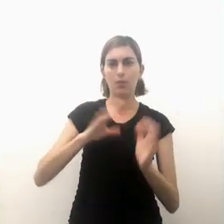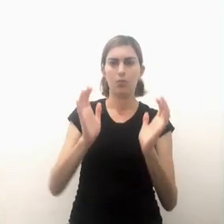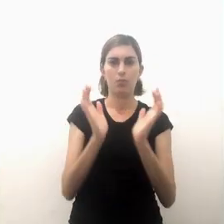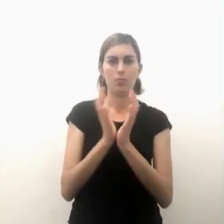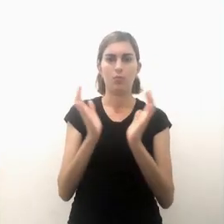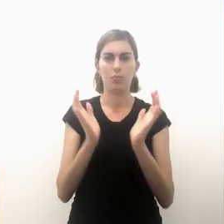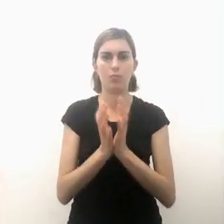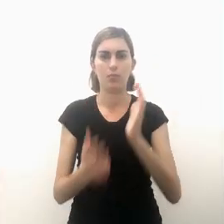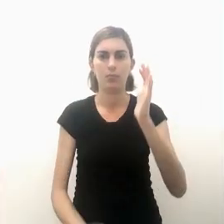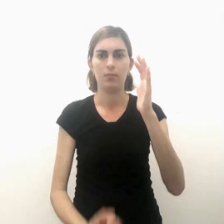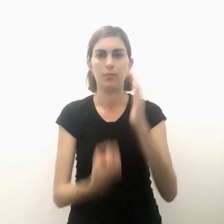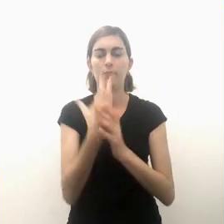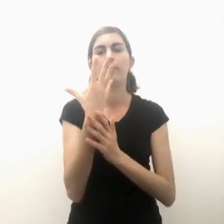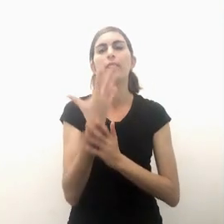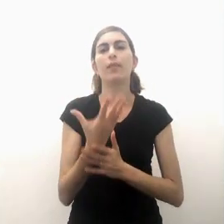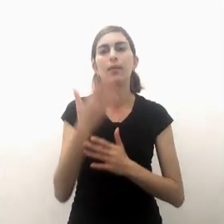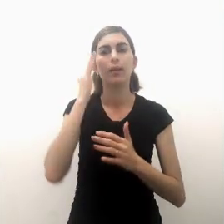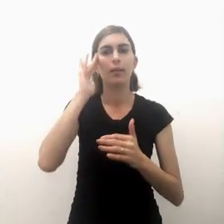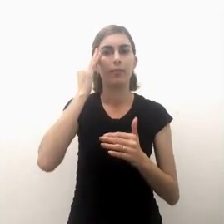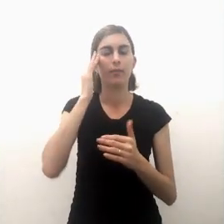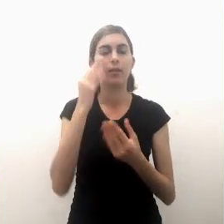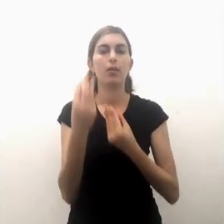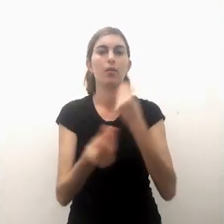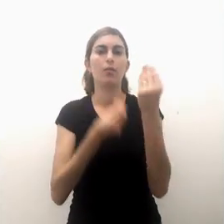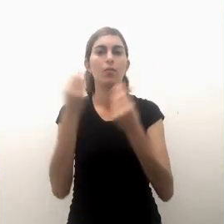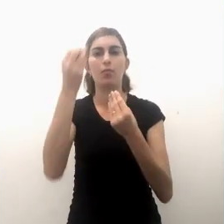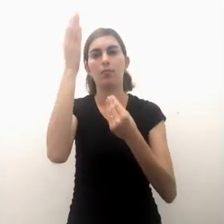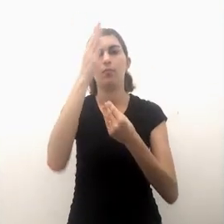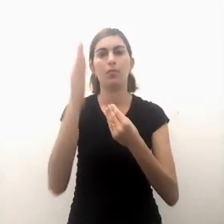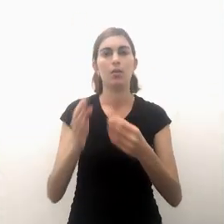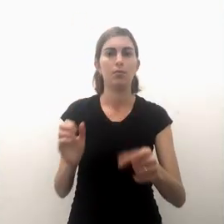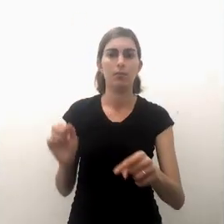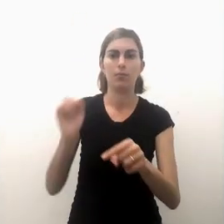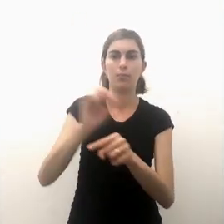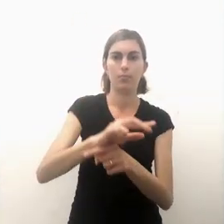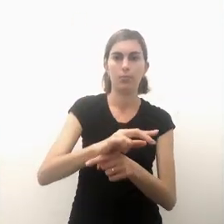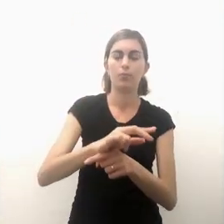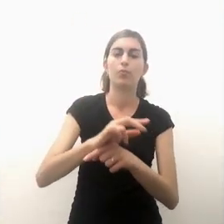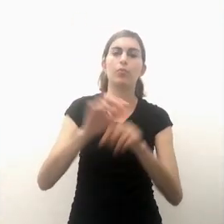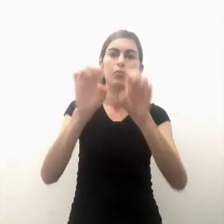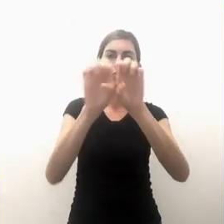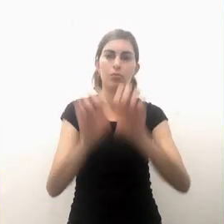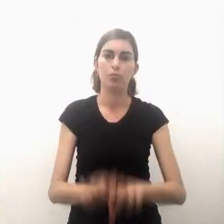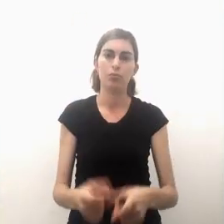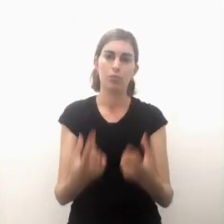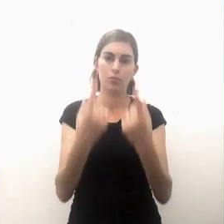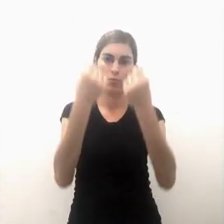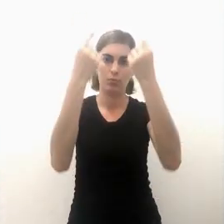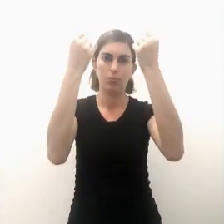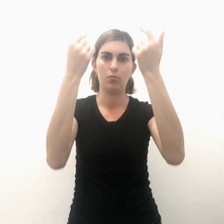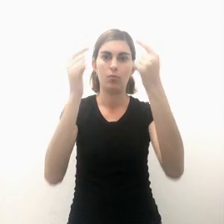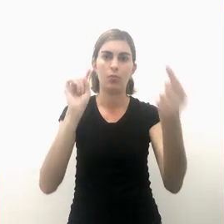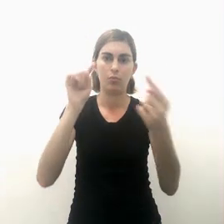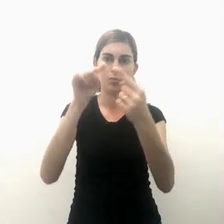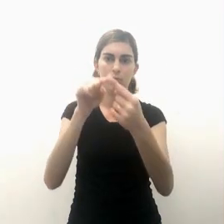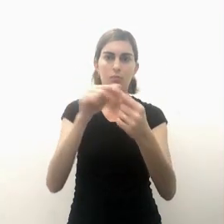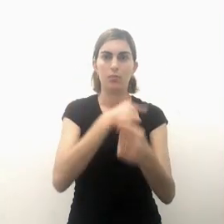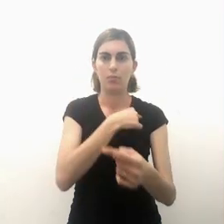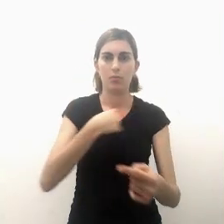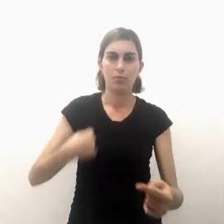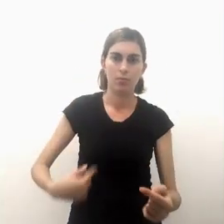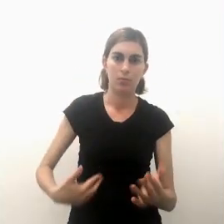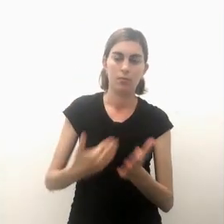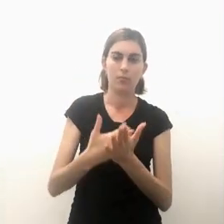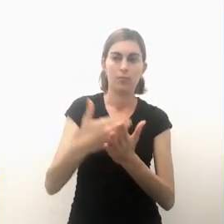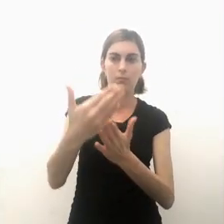grupo, né, criado, a gente vai entender como é que o Brasil ele vai entrar na estrutura econômica, tá? E se ligar à China a